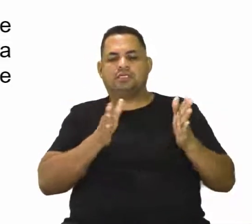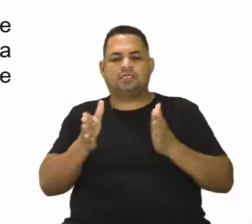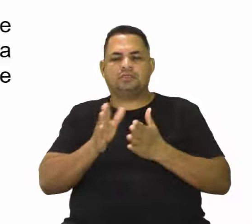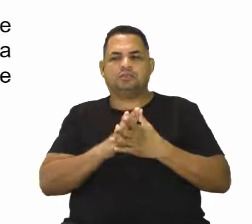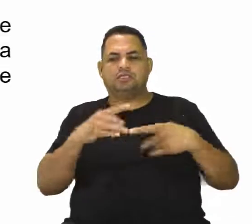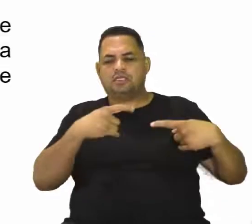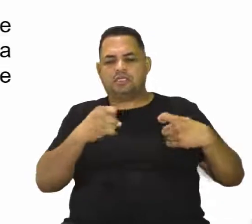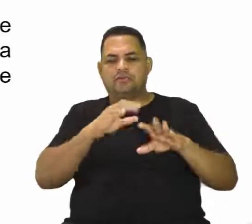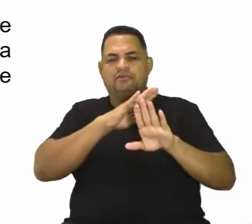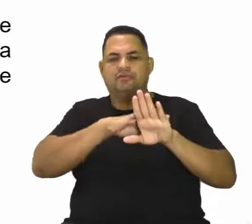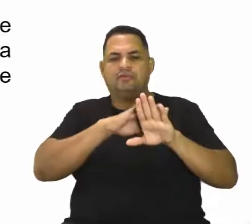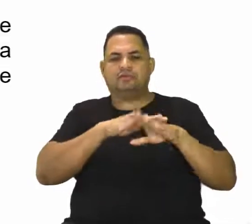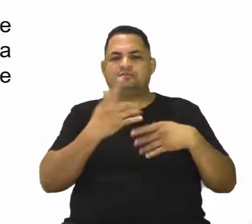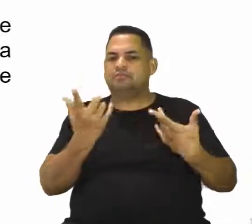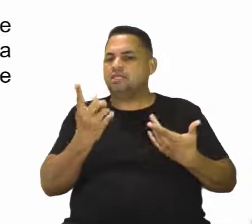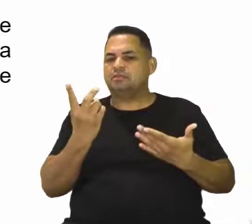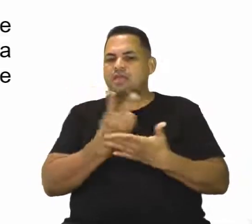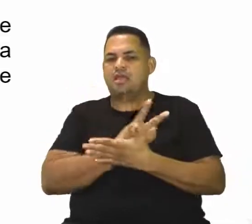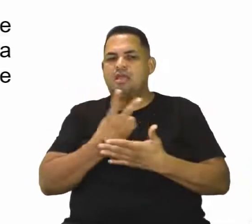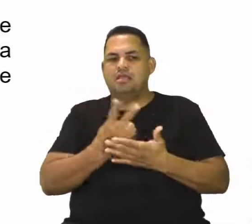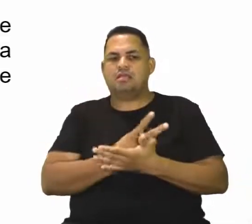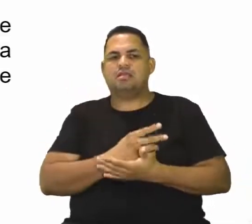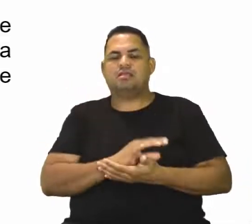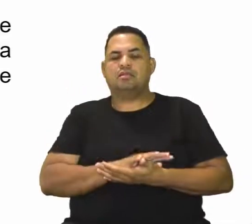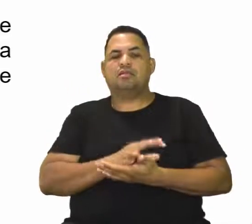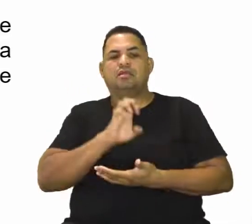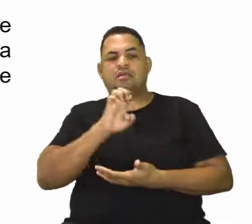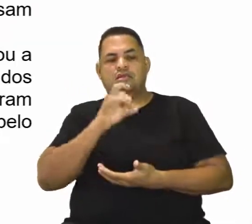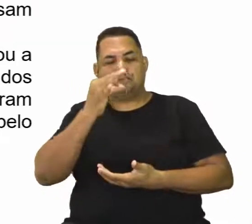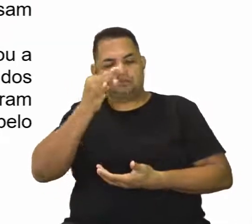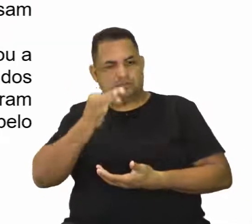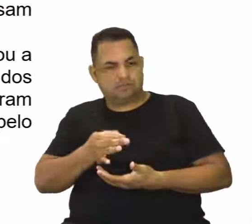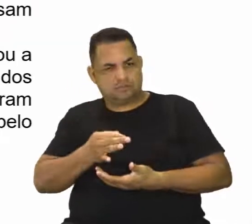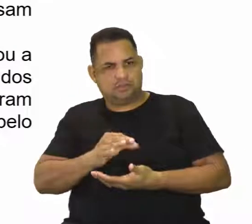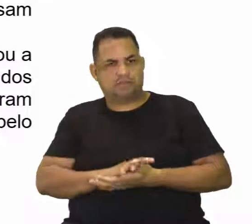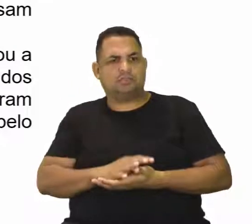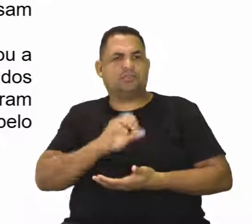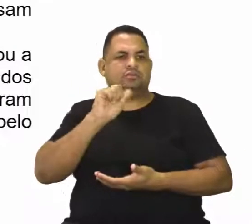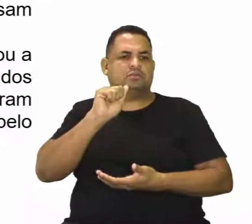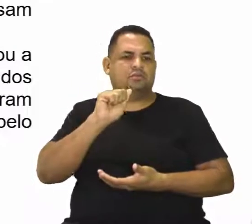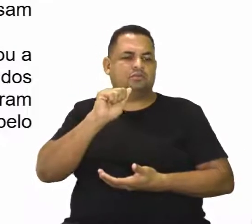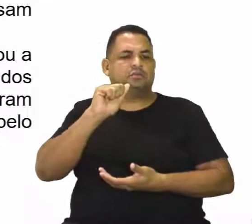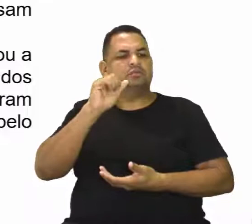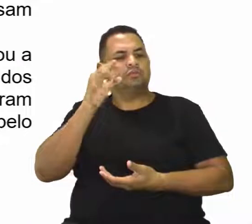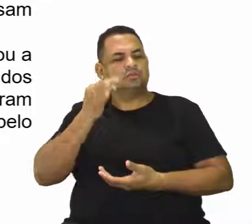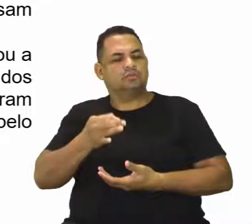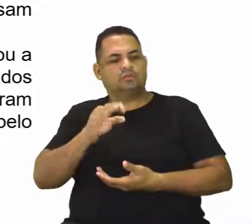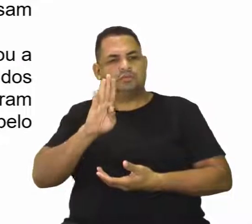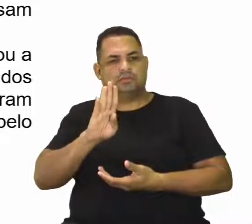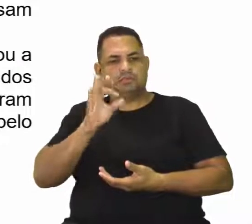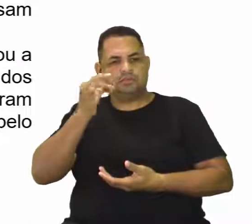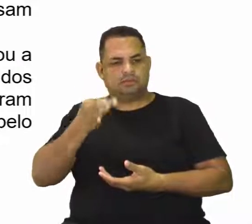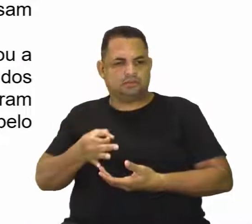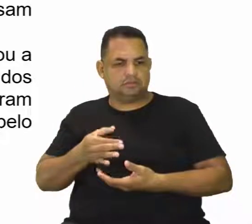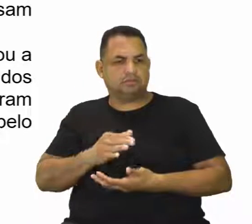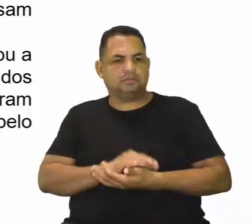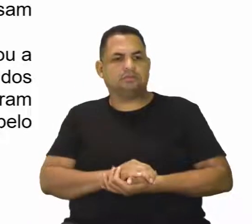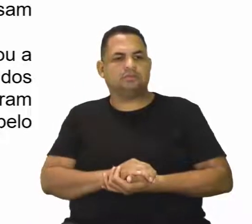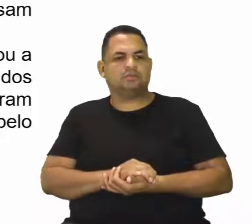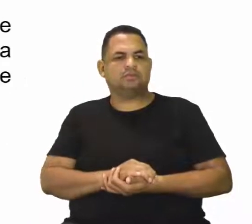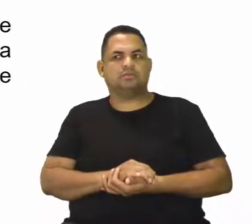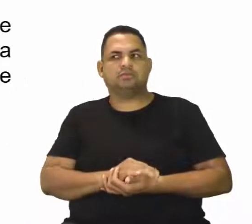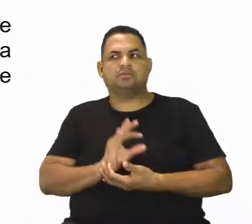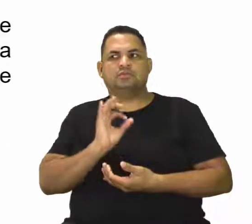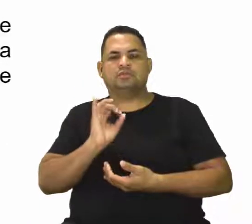de Guerra Fria nada a ver ou seja a letra e está correta ali para a está correta a besta correta